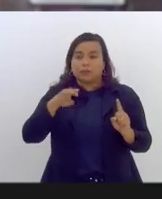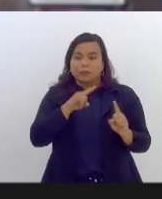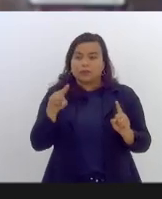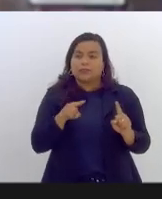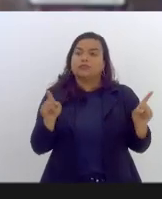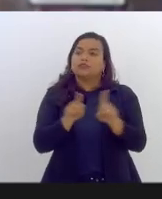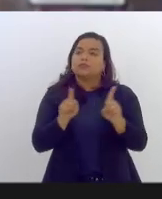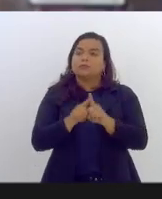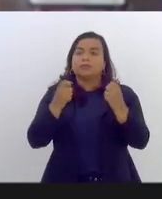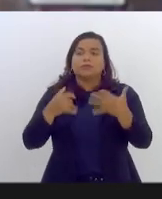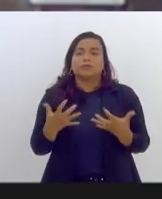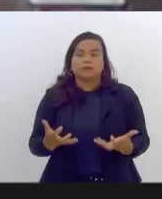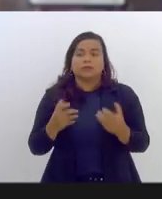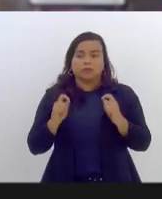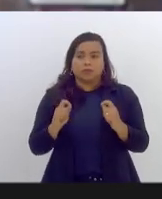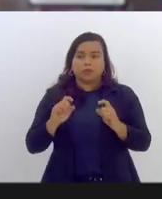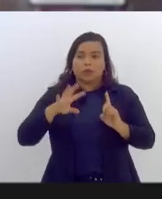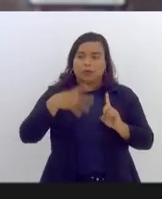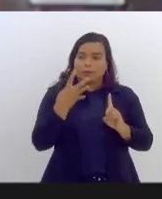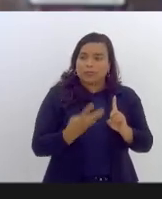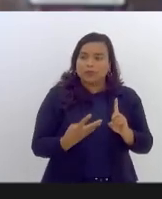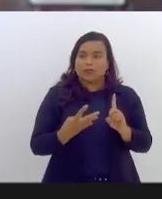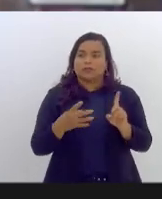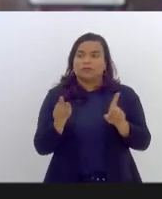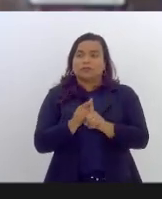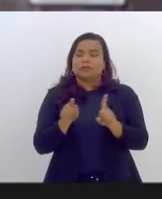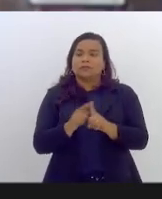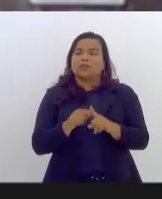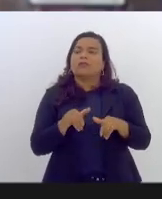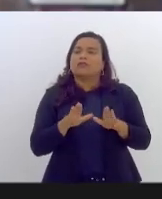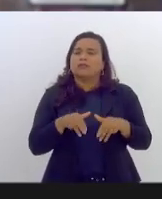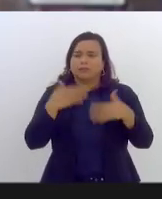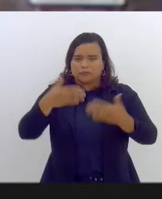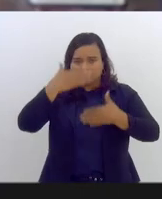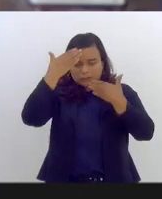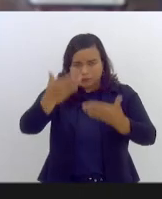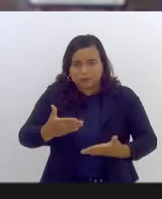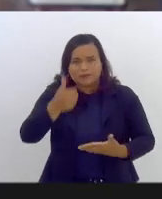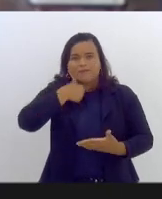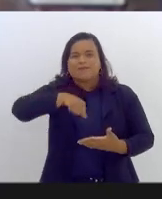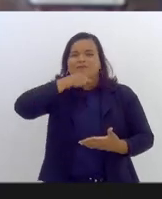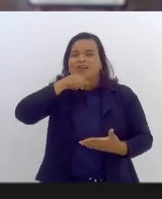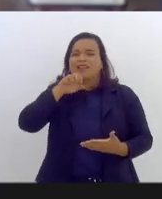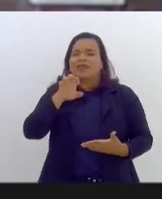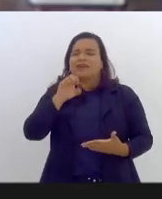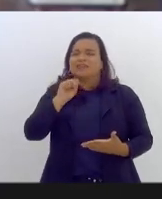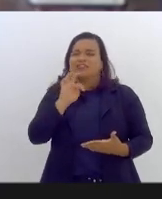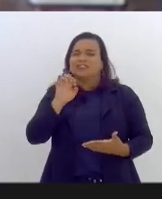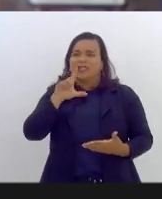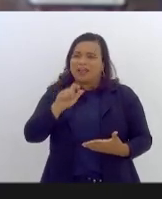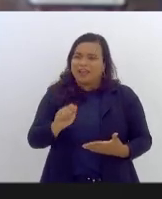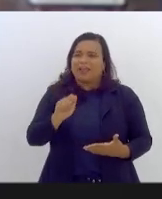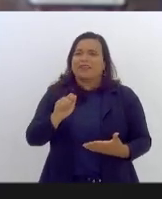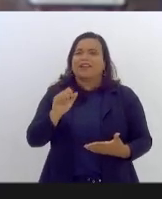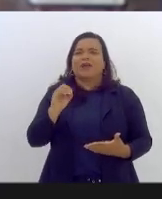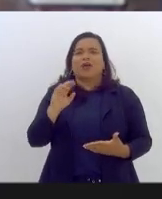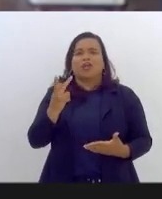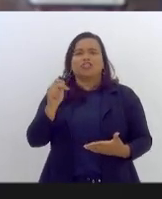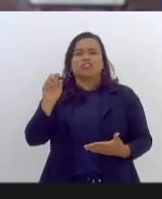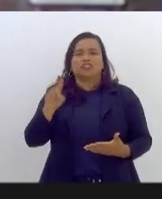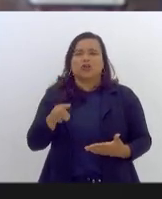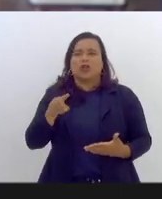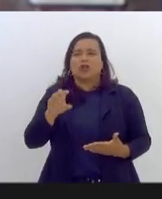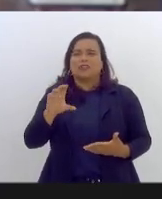também homenagear, reverenciar Mãe Estela de Oxóssi, o Ilê Axé Opofonjá, e